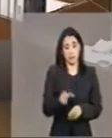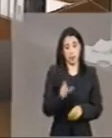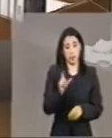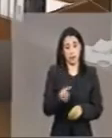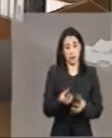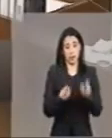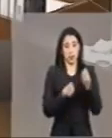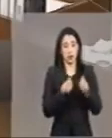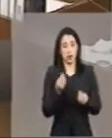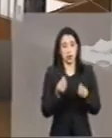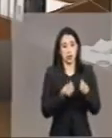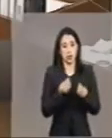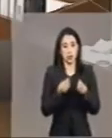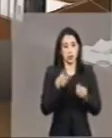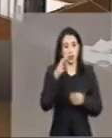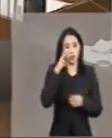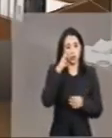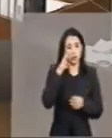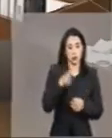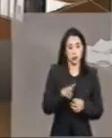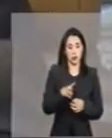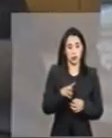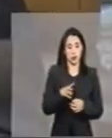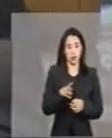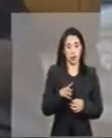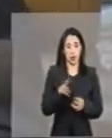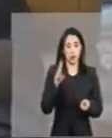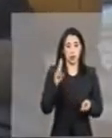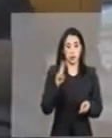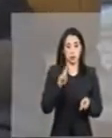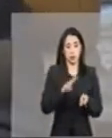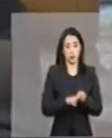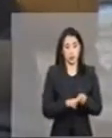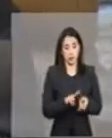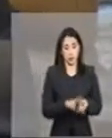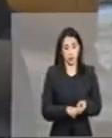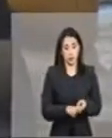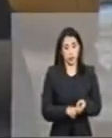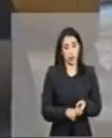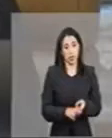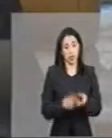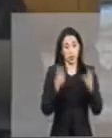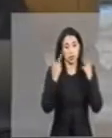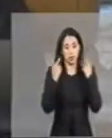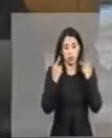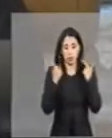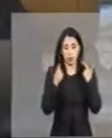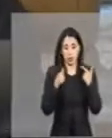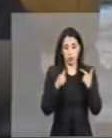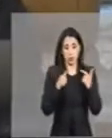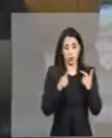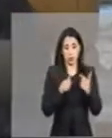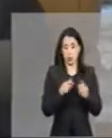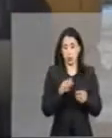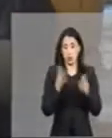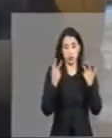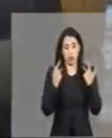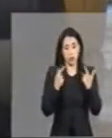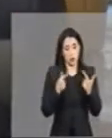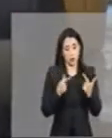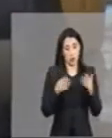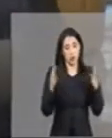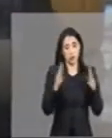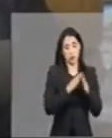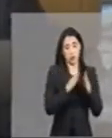privações cautelares de liberdade, quer de natureza real ou patrimonial, como ordens de